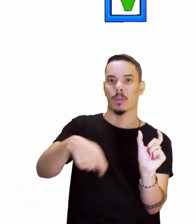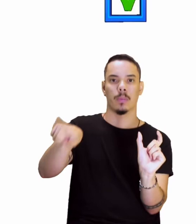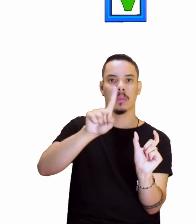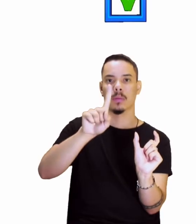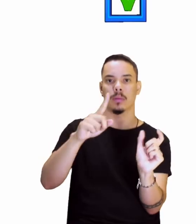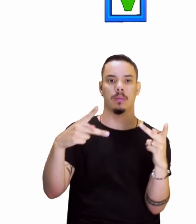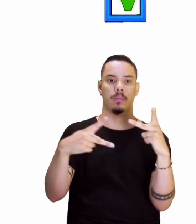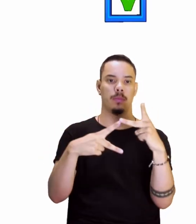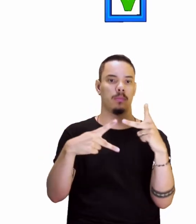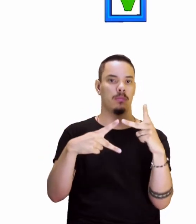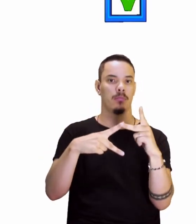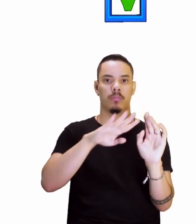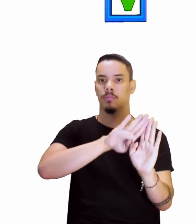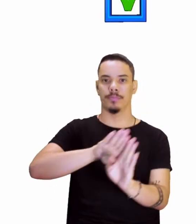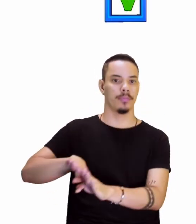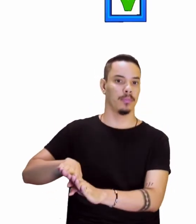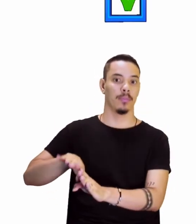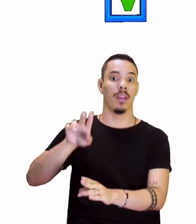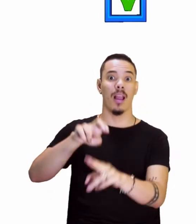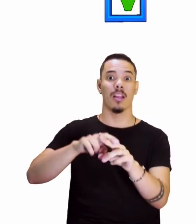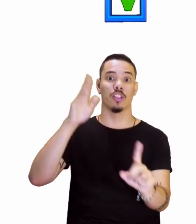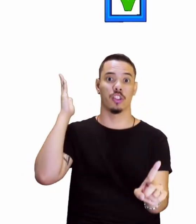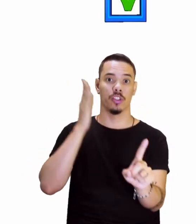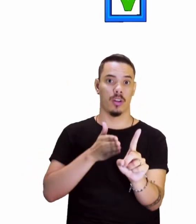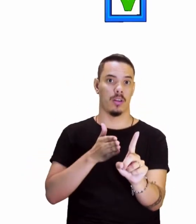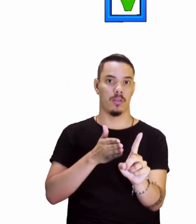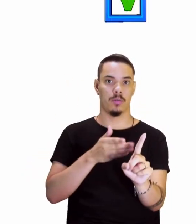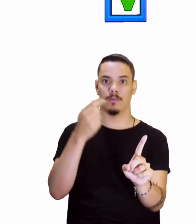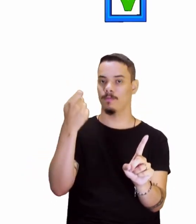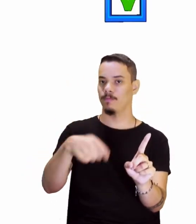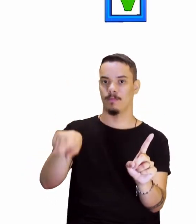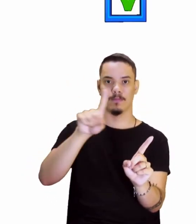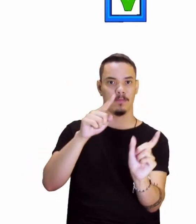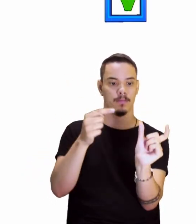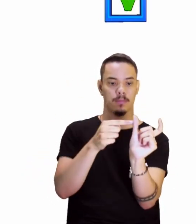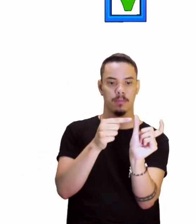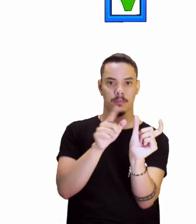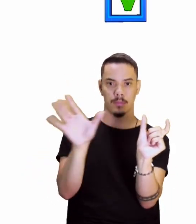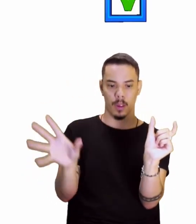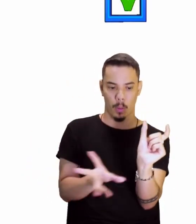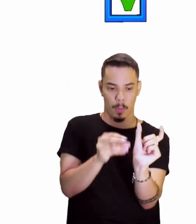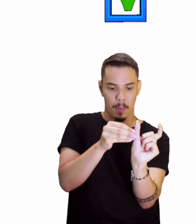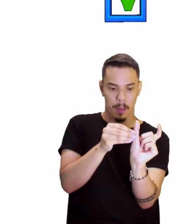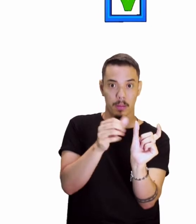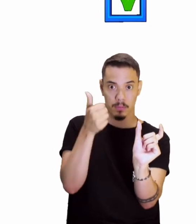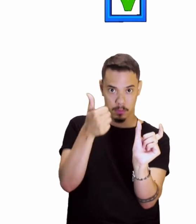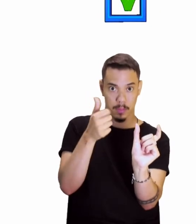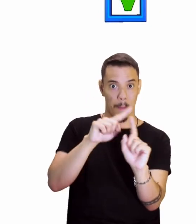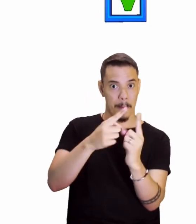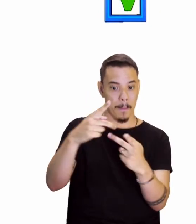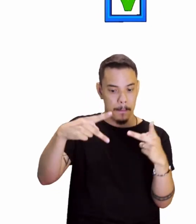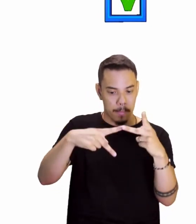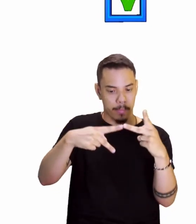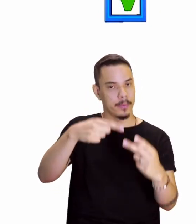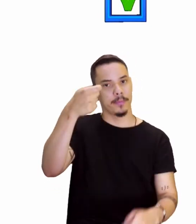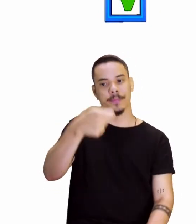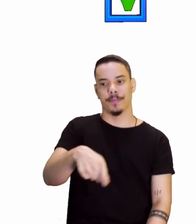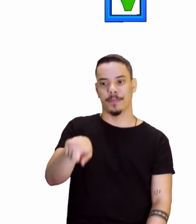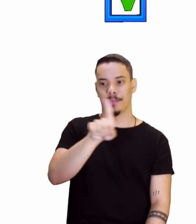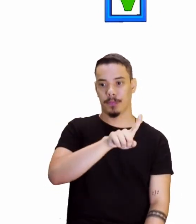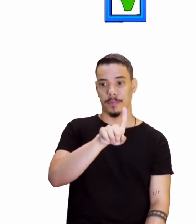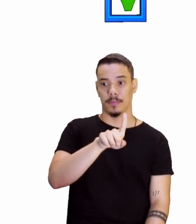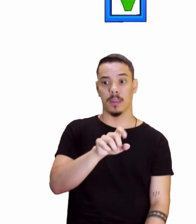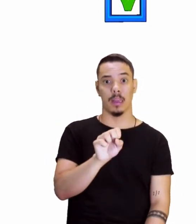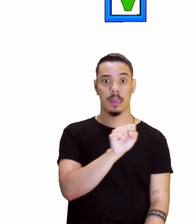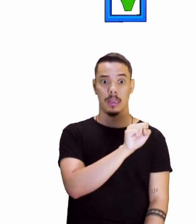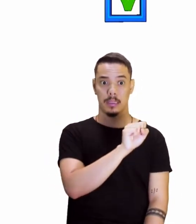preposição. Por isso que fala direto, sem uso de preposição. Quando esse aspirar,